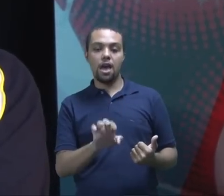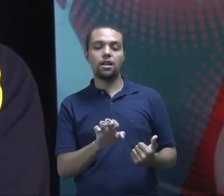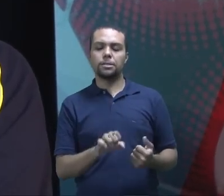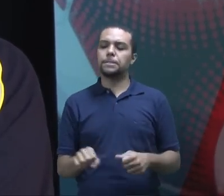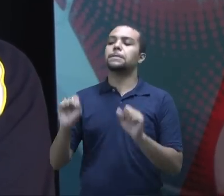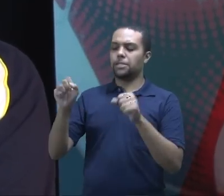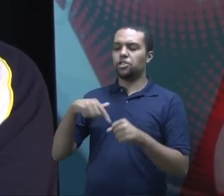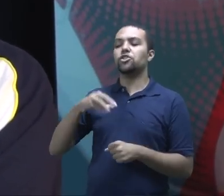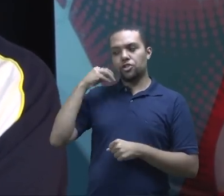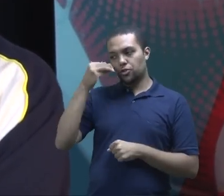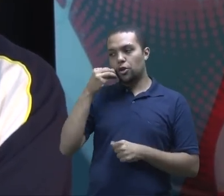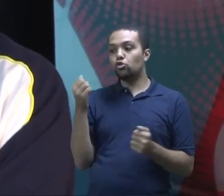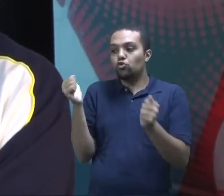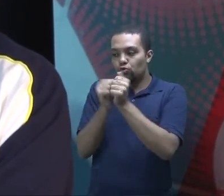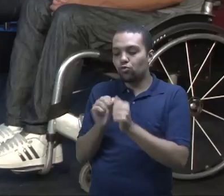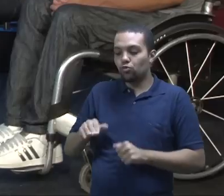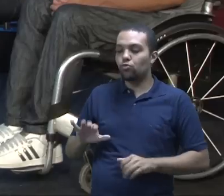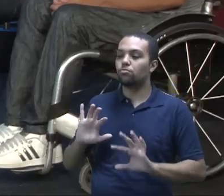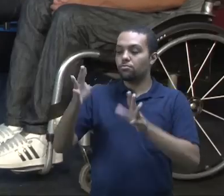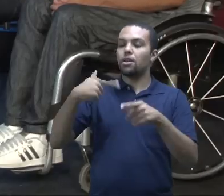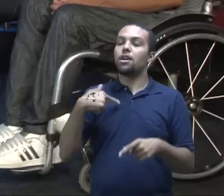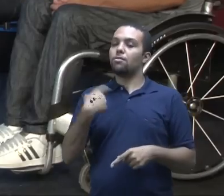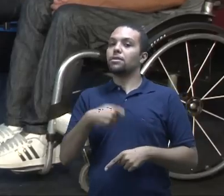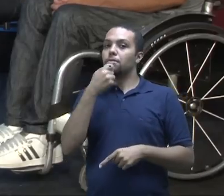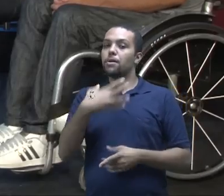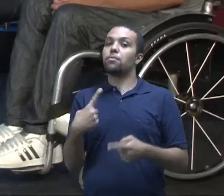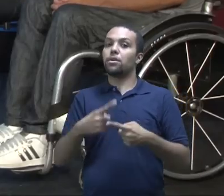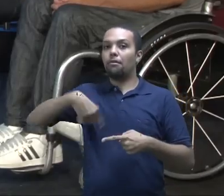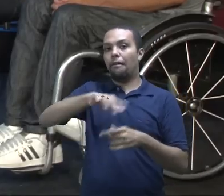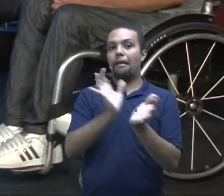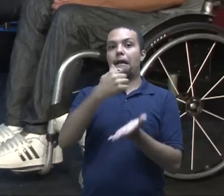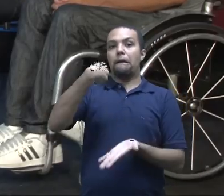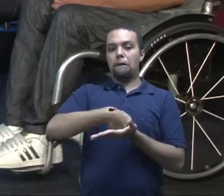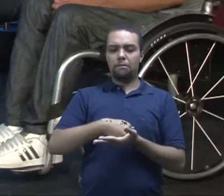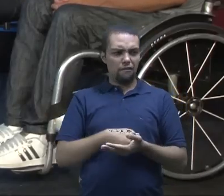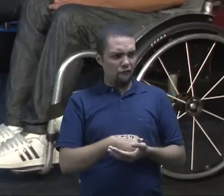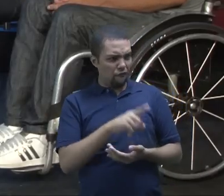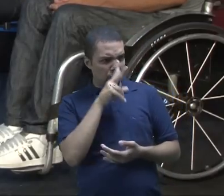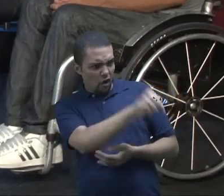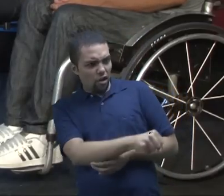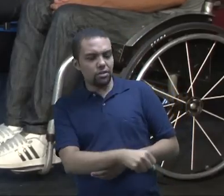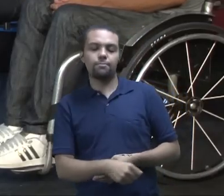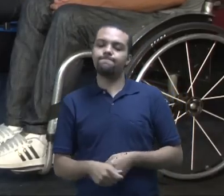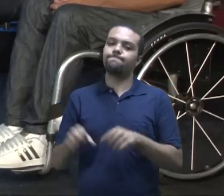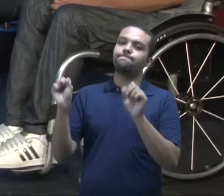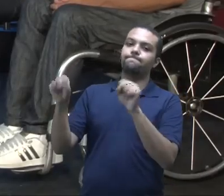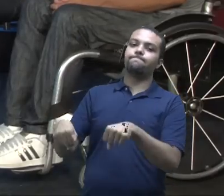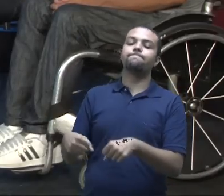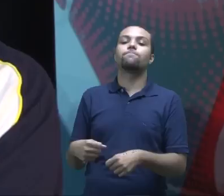ela. Uhum. Então, eu tenho que ir bem, porque a cobrança vem também. É uma cobrança muito forte nesse